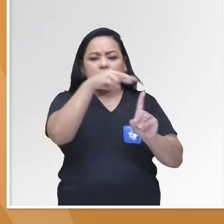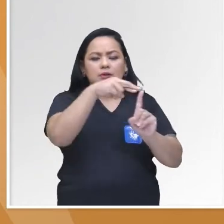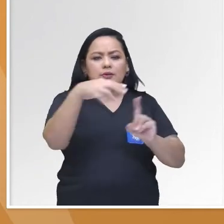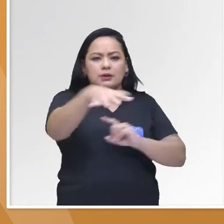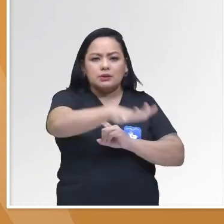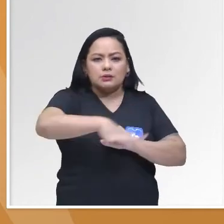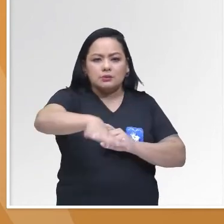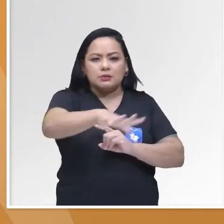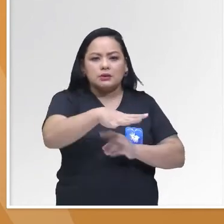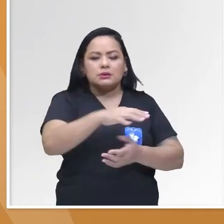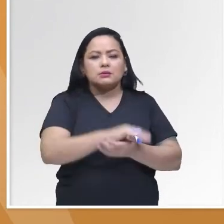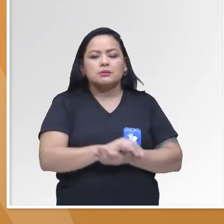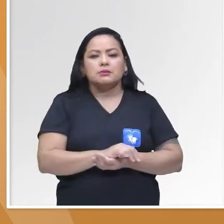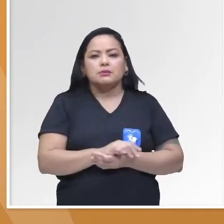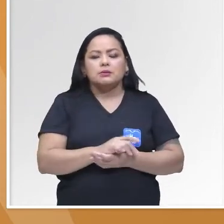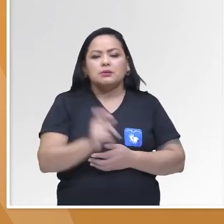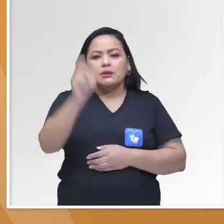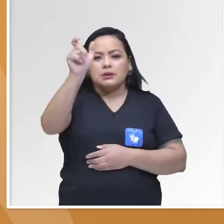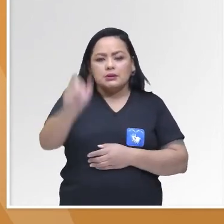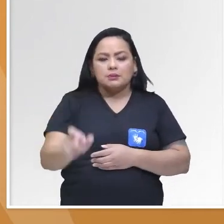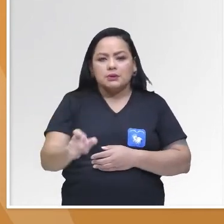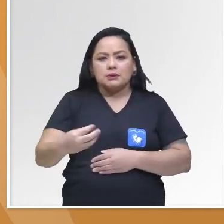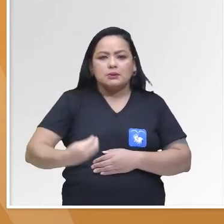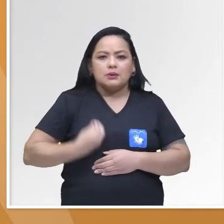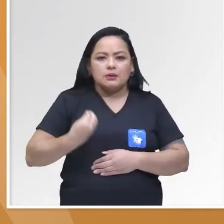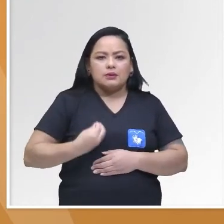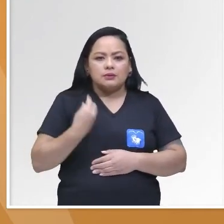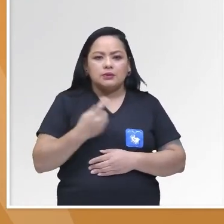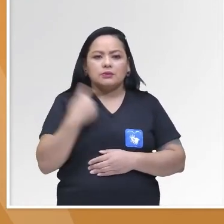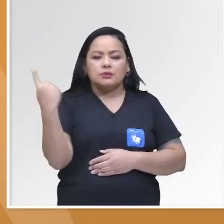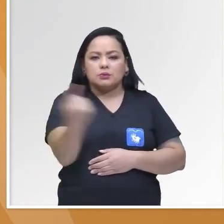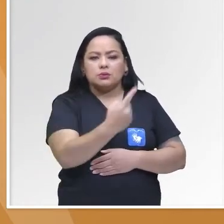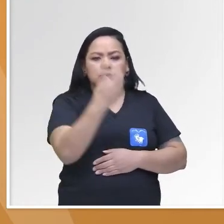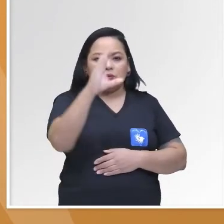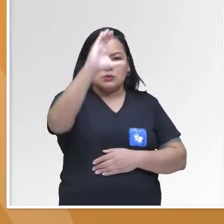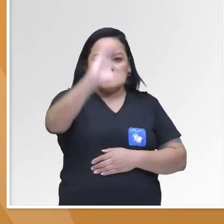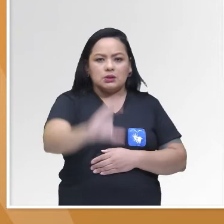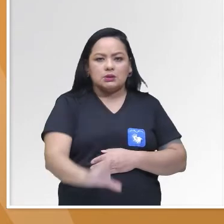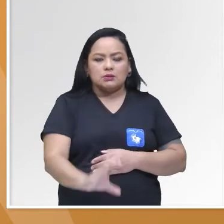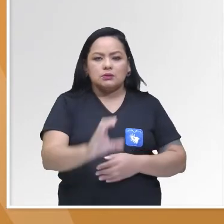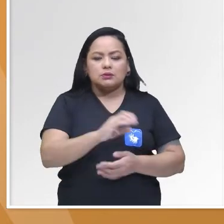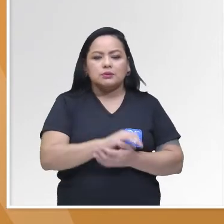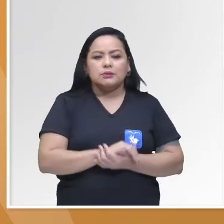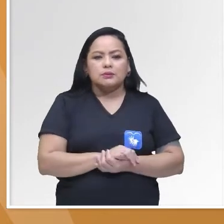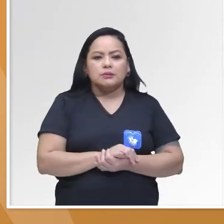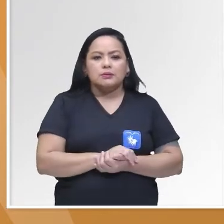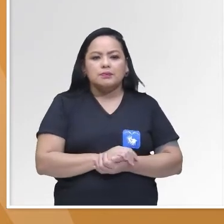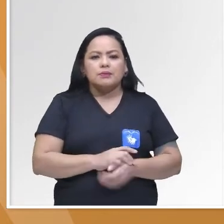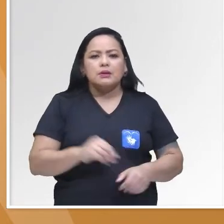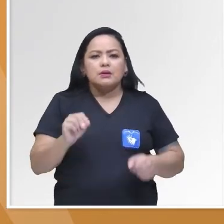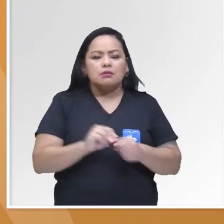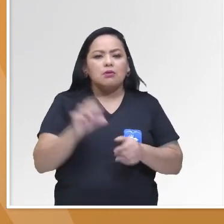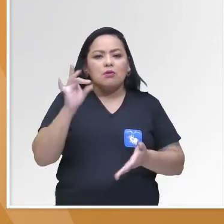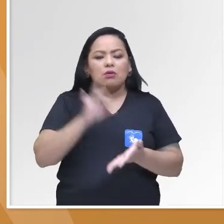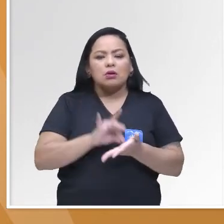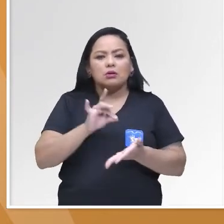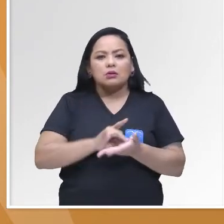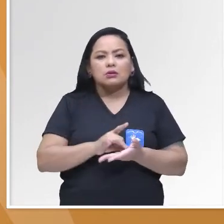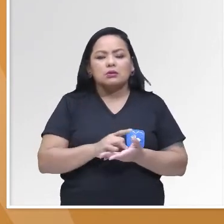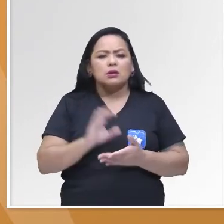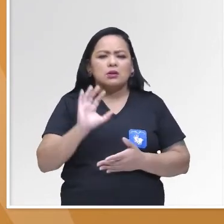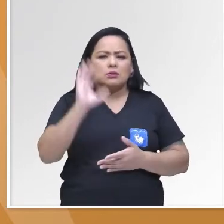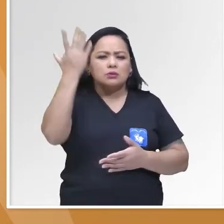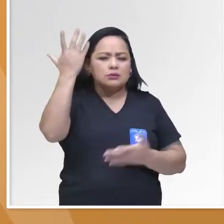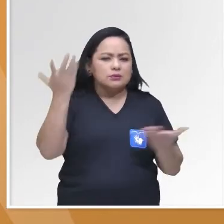espaço que essa pessoa ocupa, somos todos cidadãos. Na prática, isso